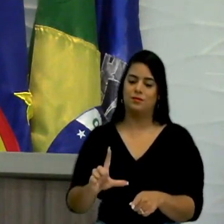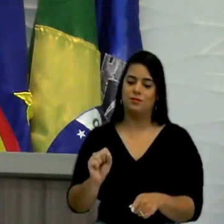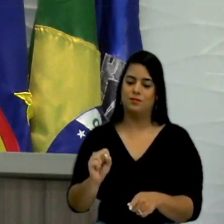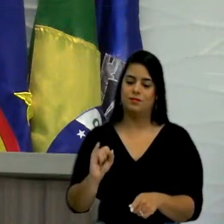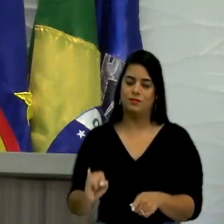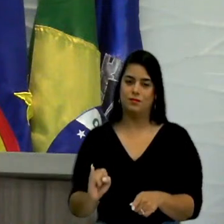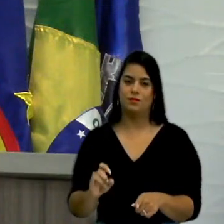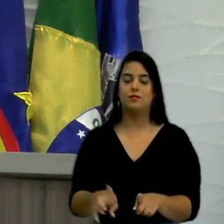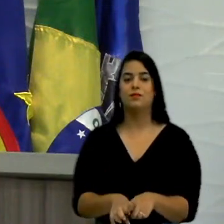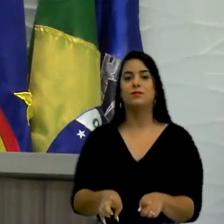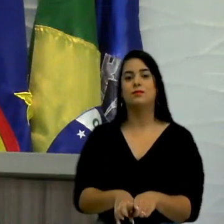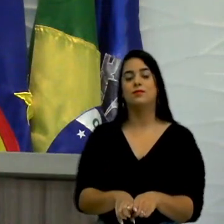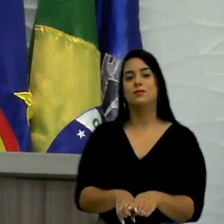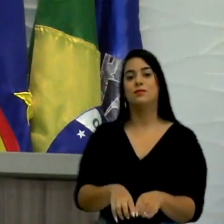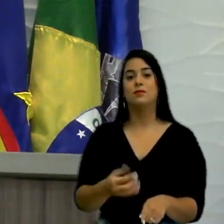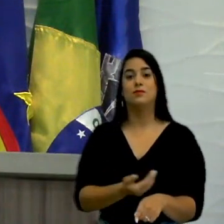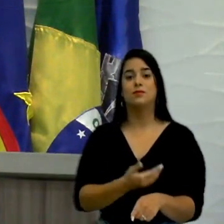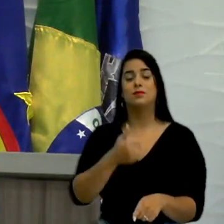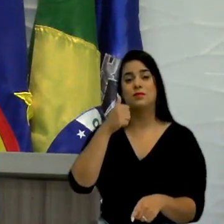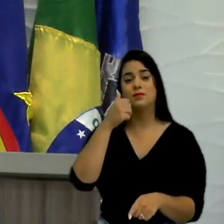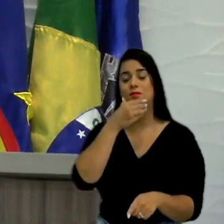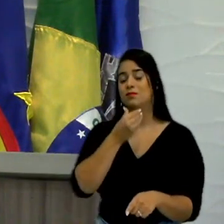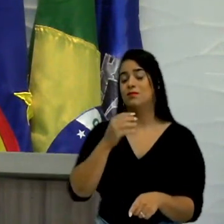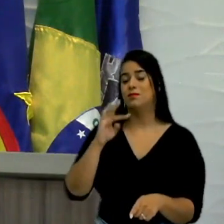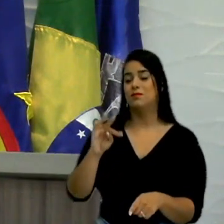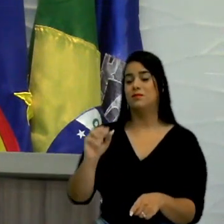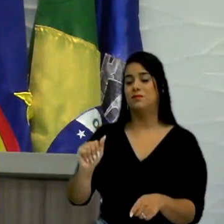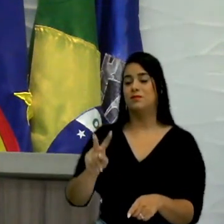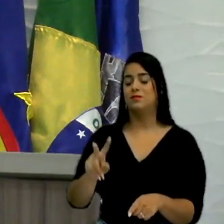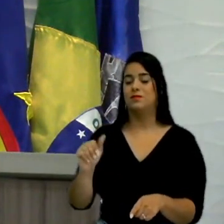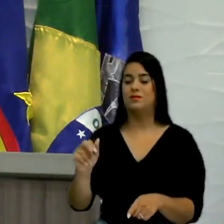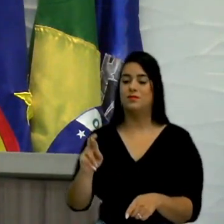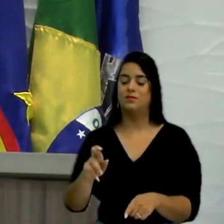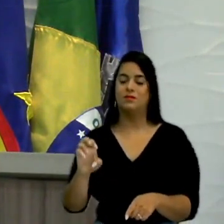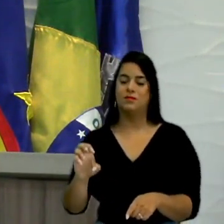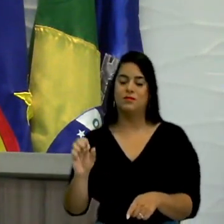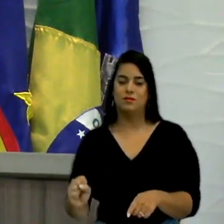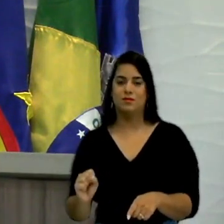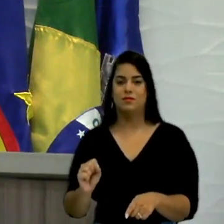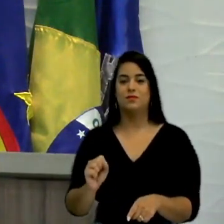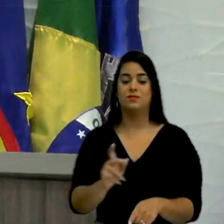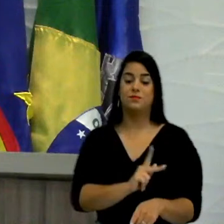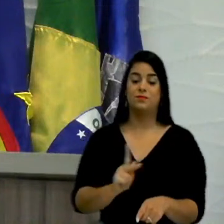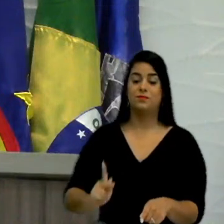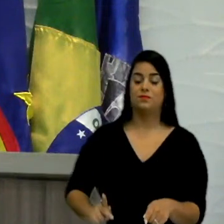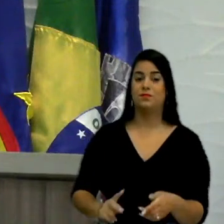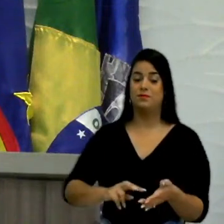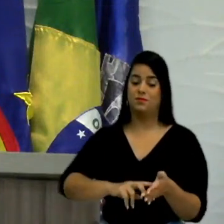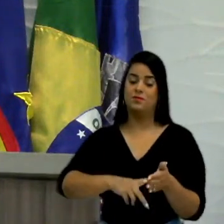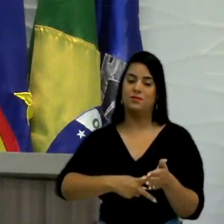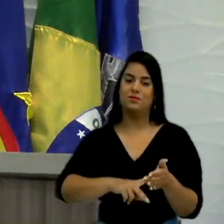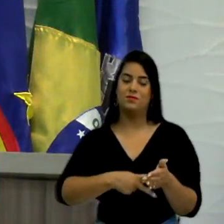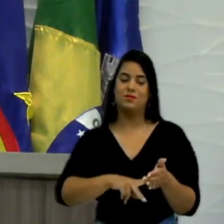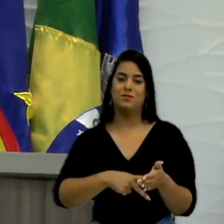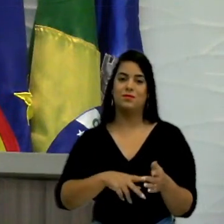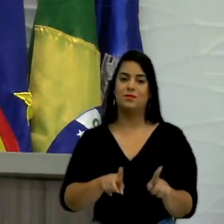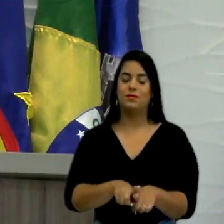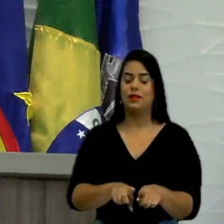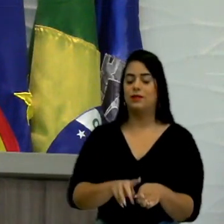sindicato, nosso amigo Tavares Leite, lá, presidente do Sindicato de Águas Belas, Wesley